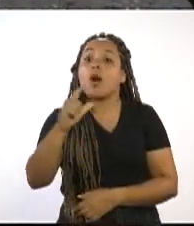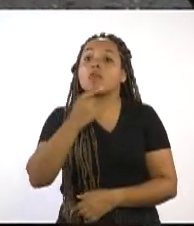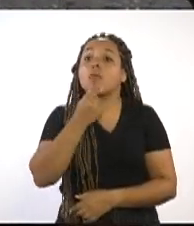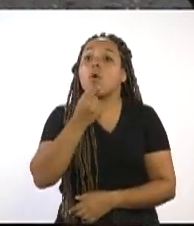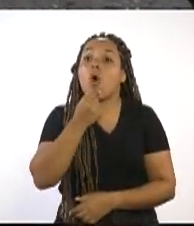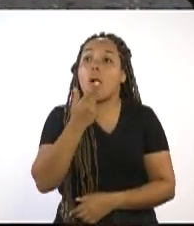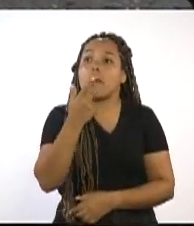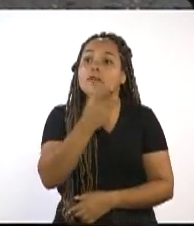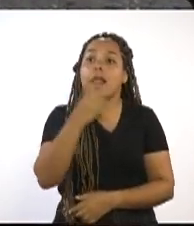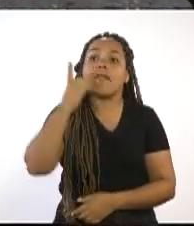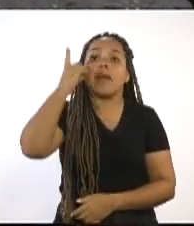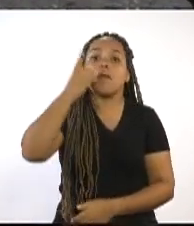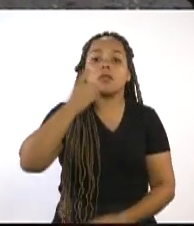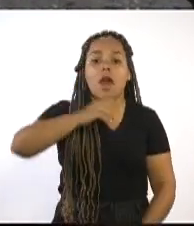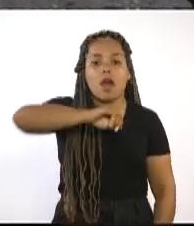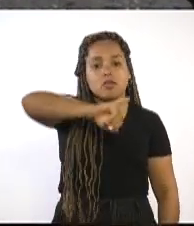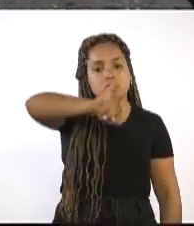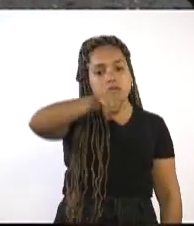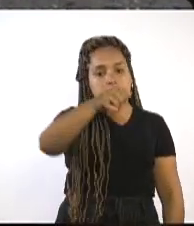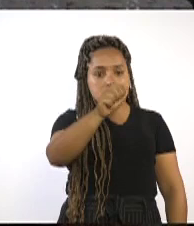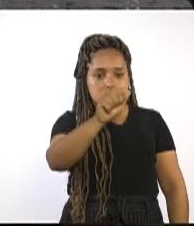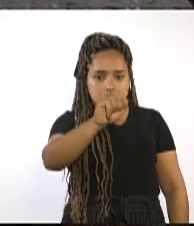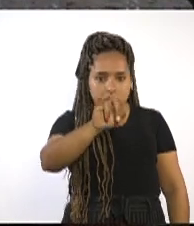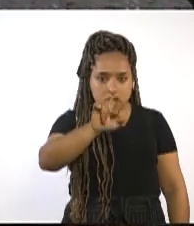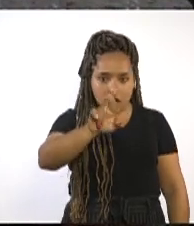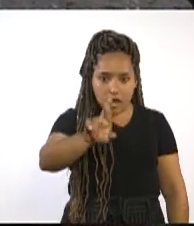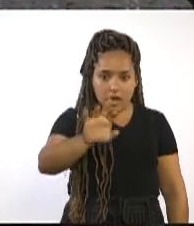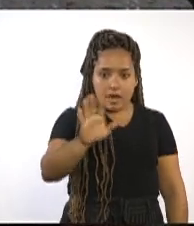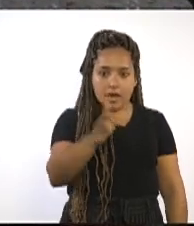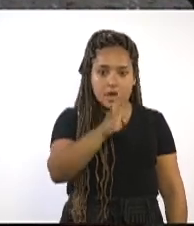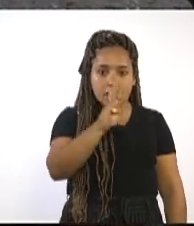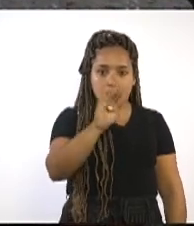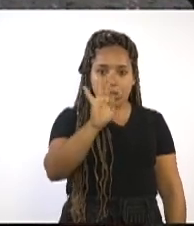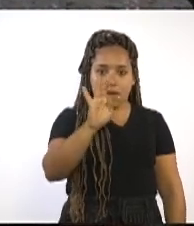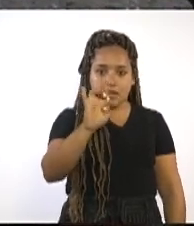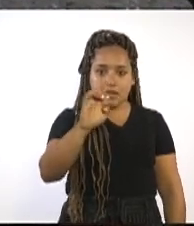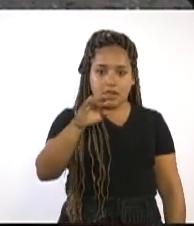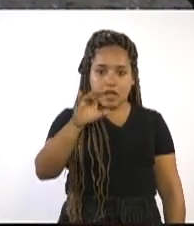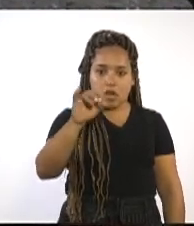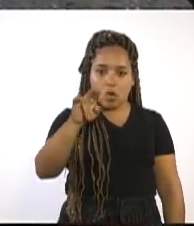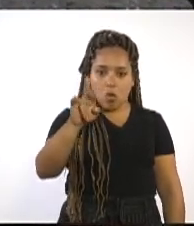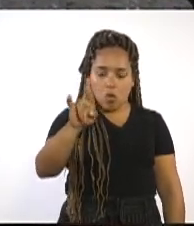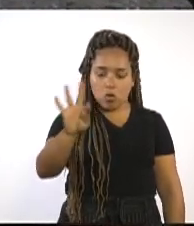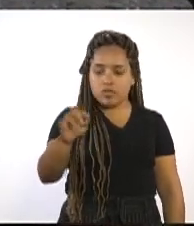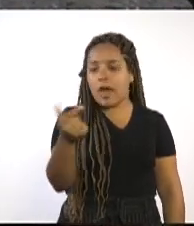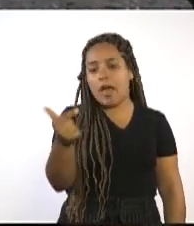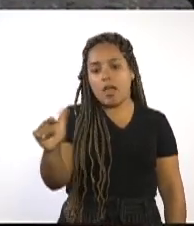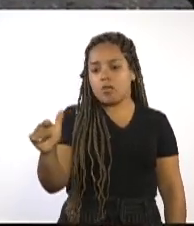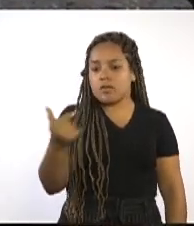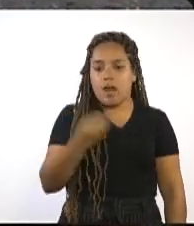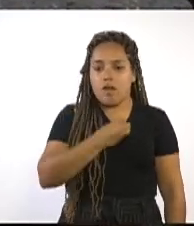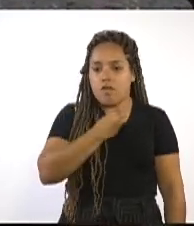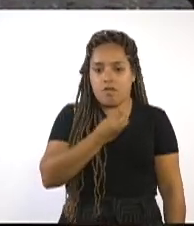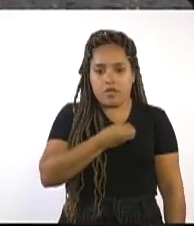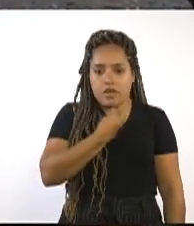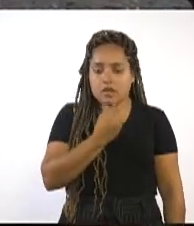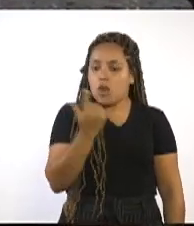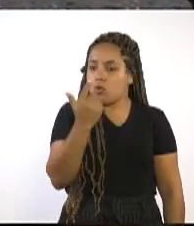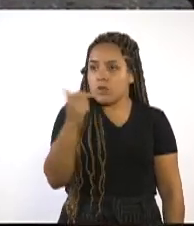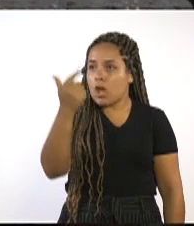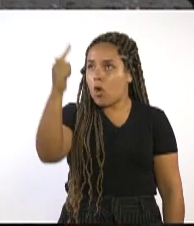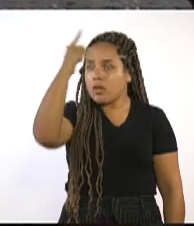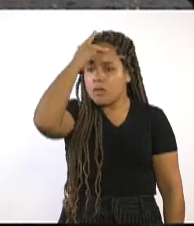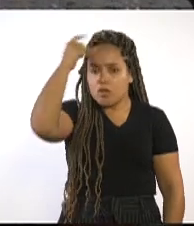nobre deputado Jair Bittencourt. Não estando presente, não havendo mais oradores